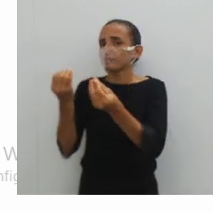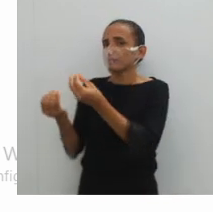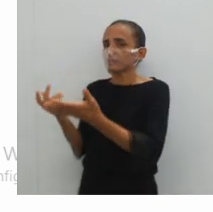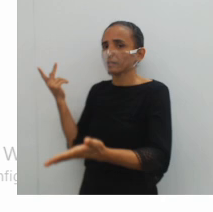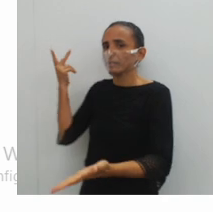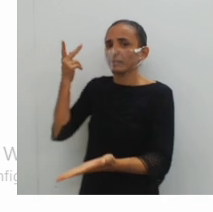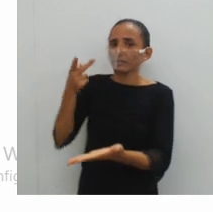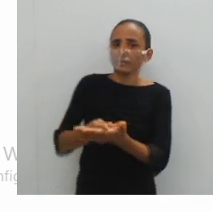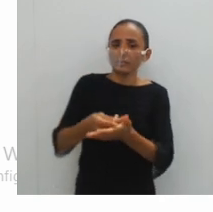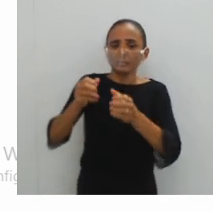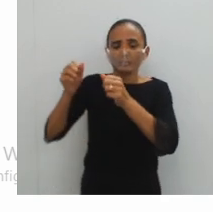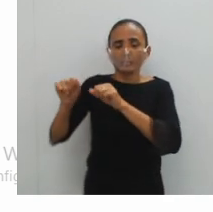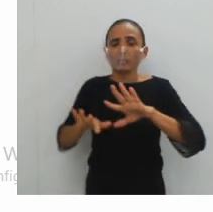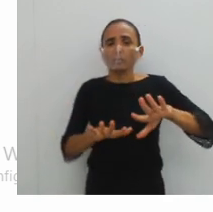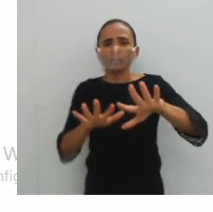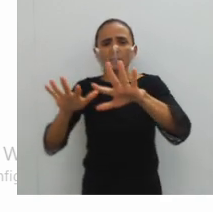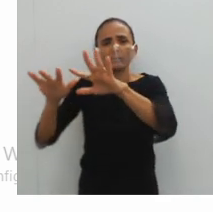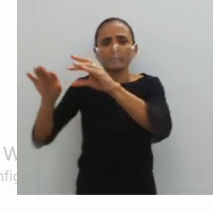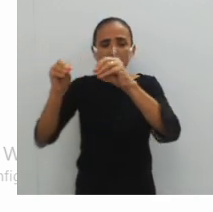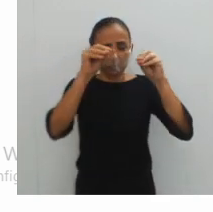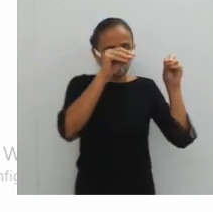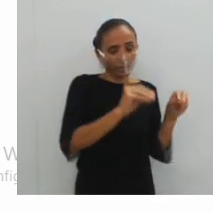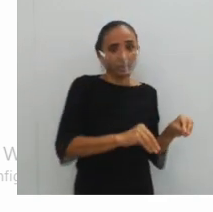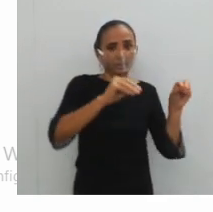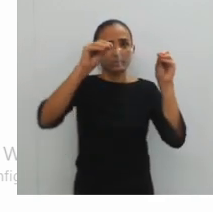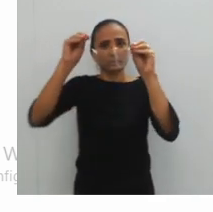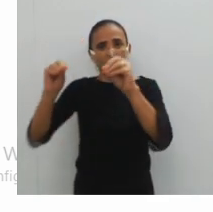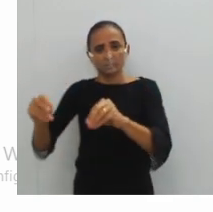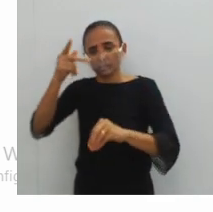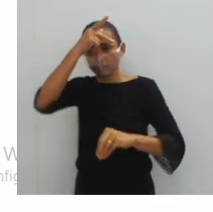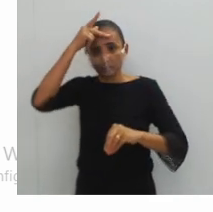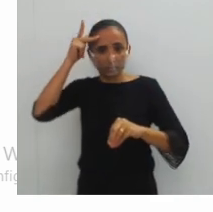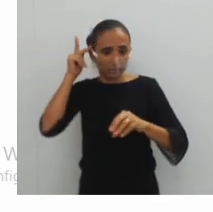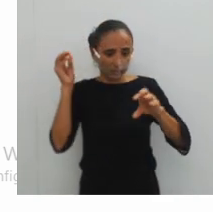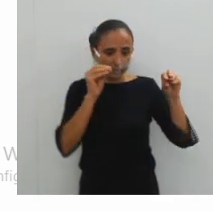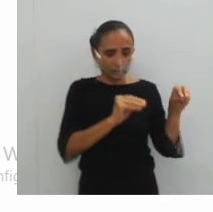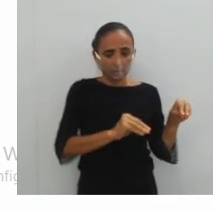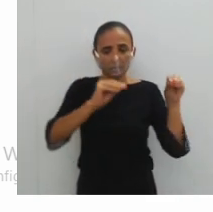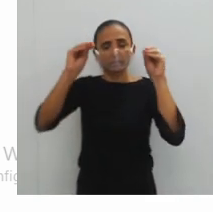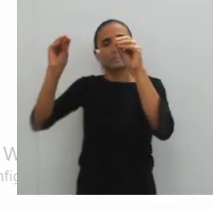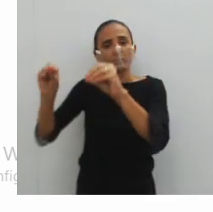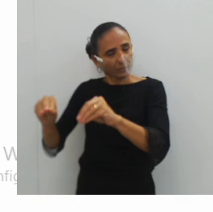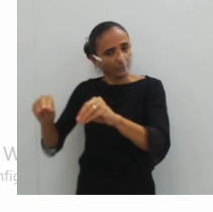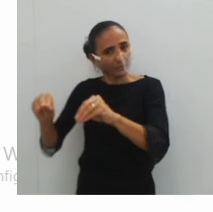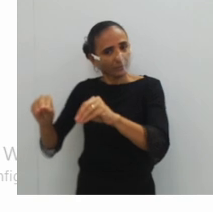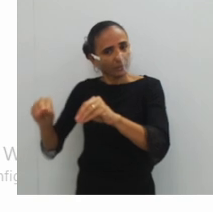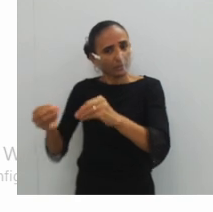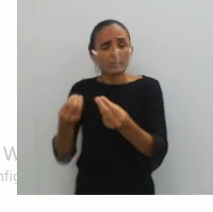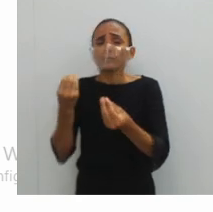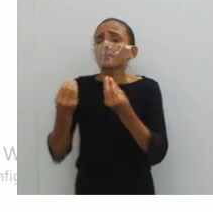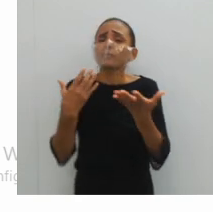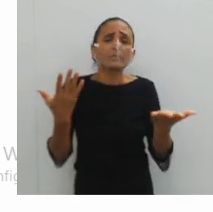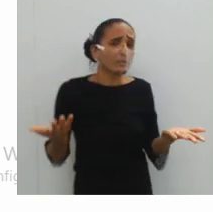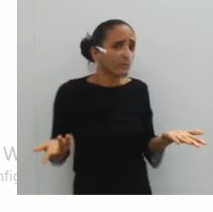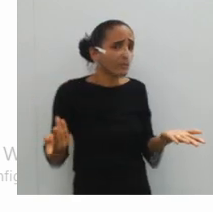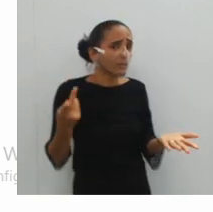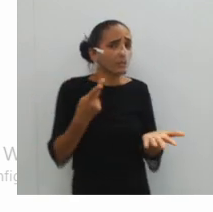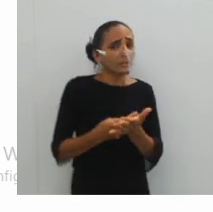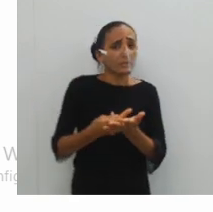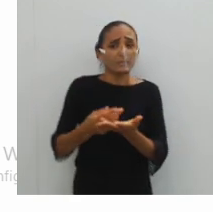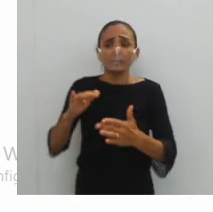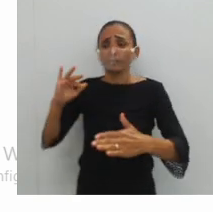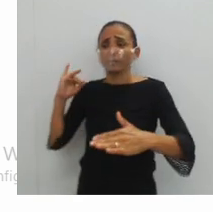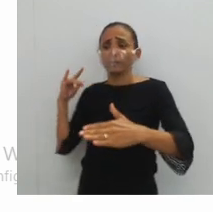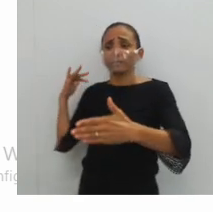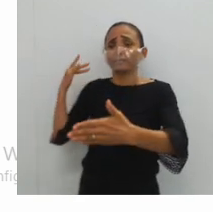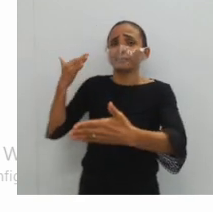é fruto do deslocamento de pessoas, tá certo? E como eu falei, né, desde que o homem é